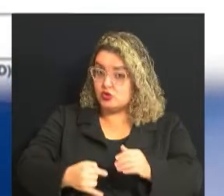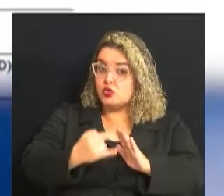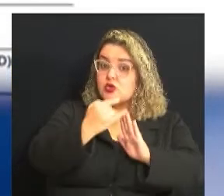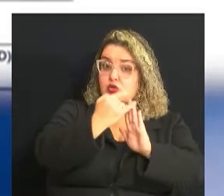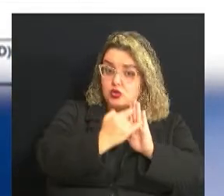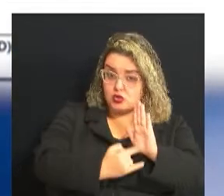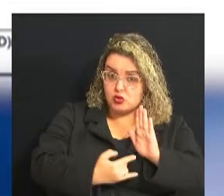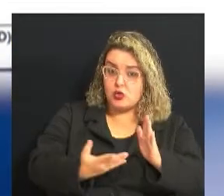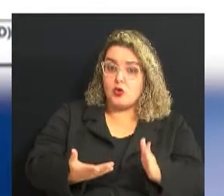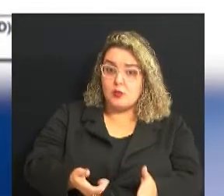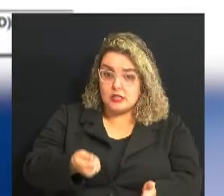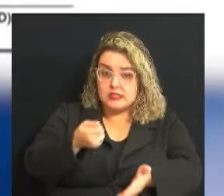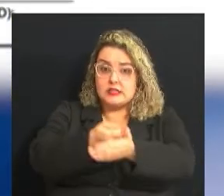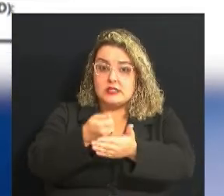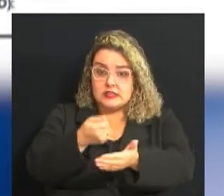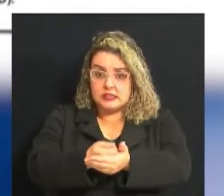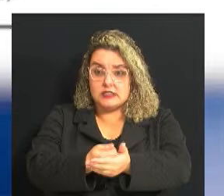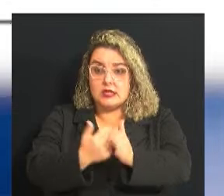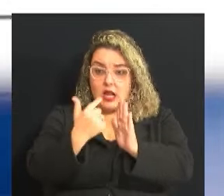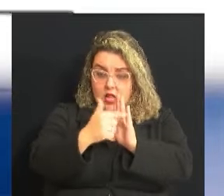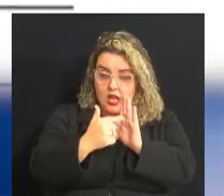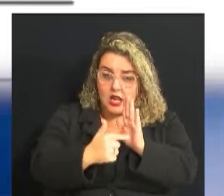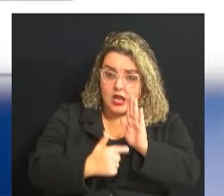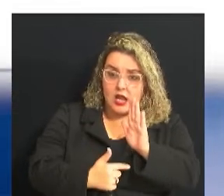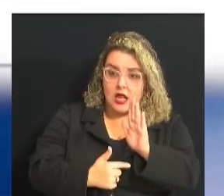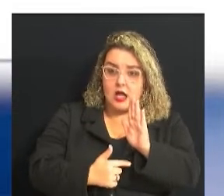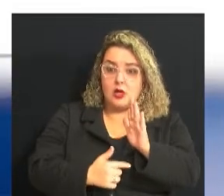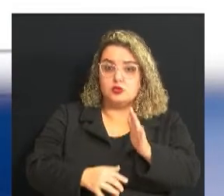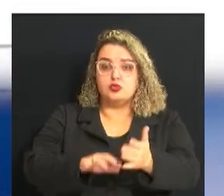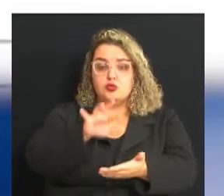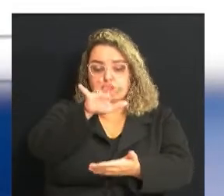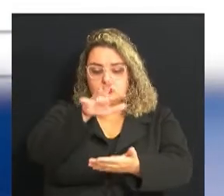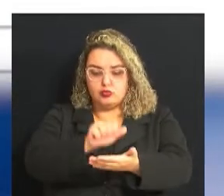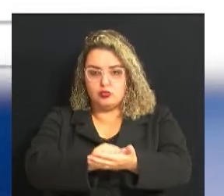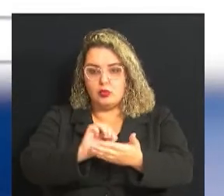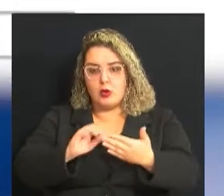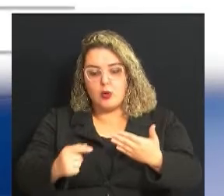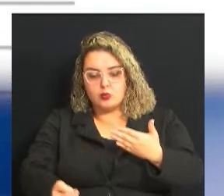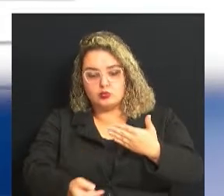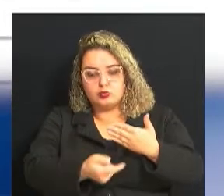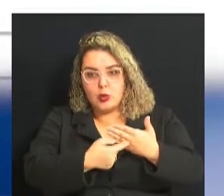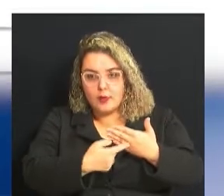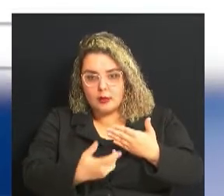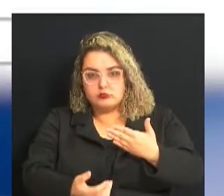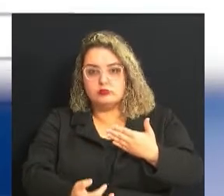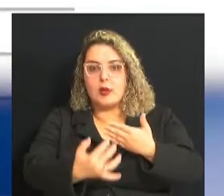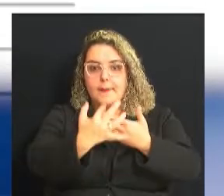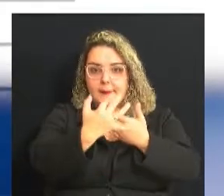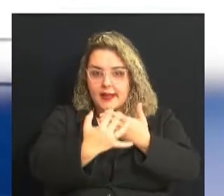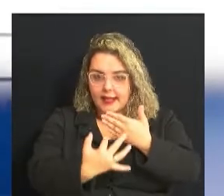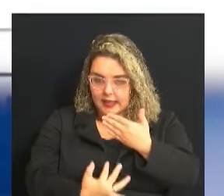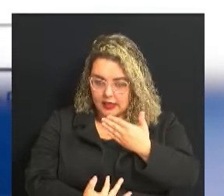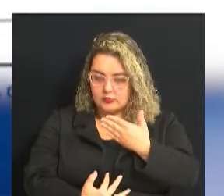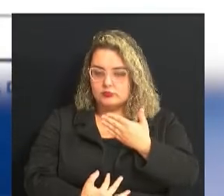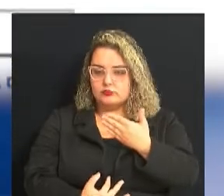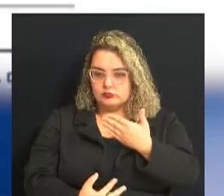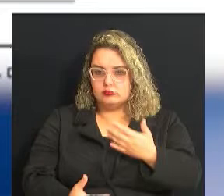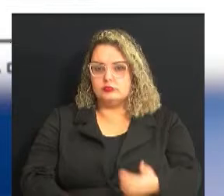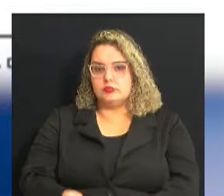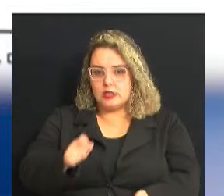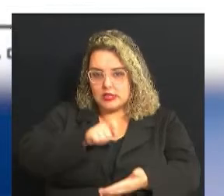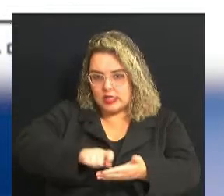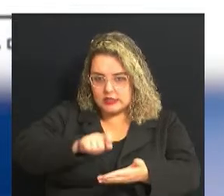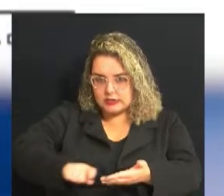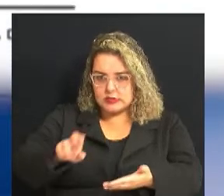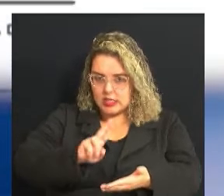documentos exigidos e listados no verso do formulário, que deve ser preenchido e assinado. Também há uma alternativa para quem